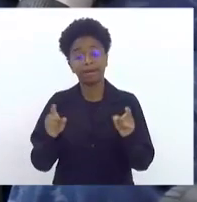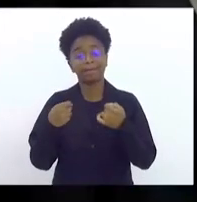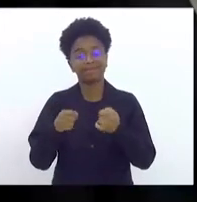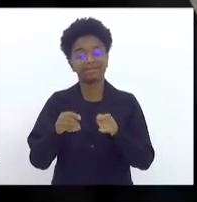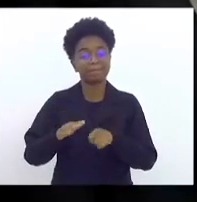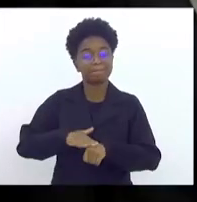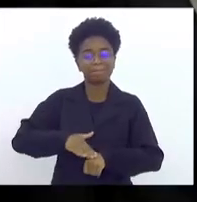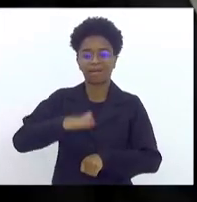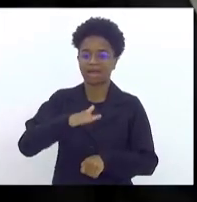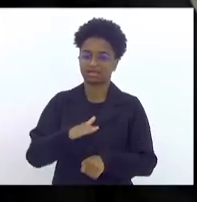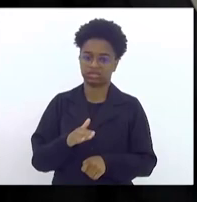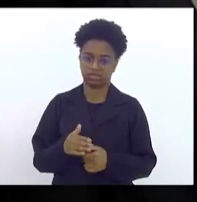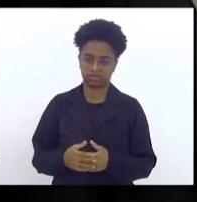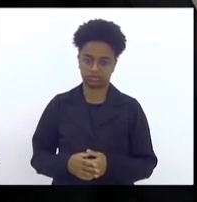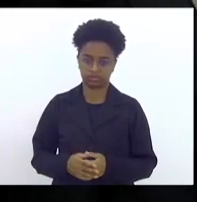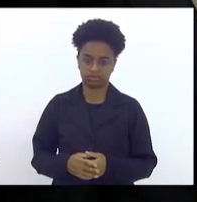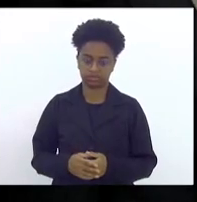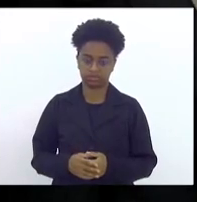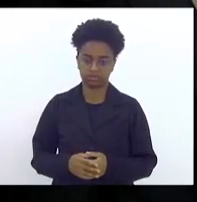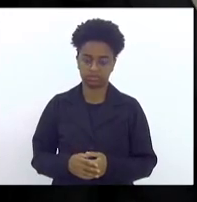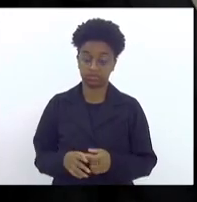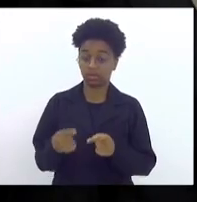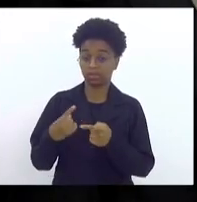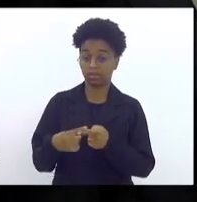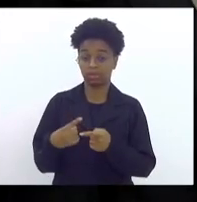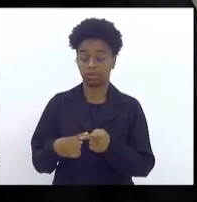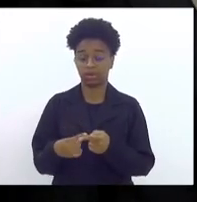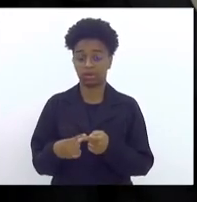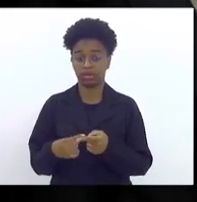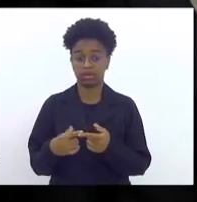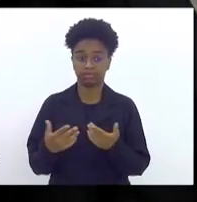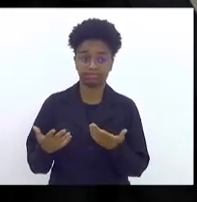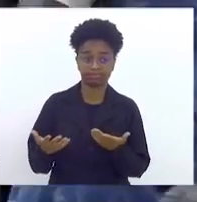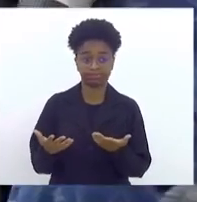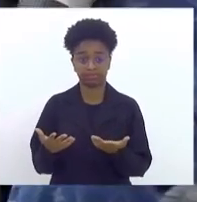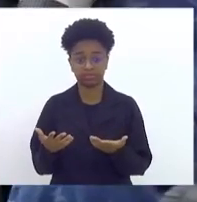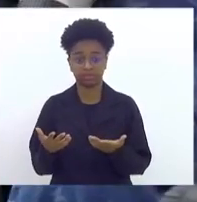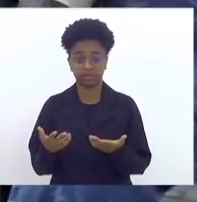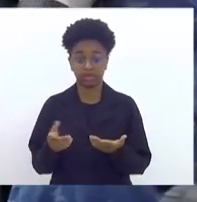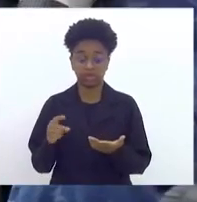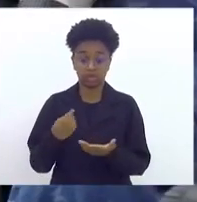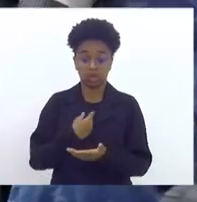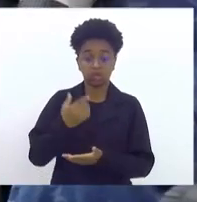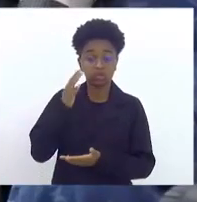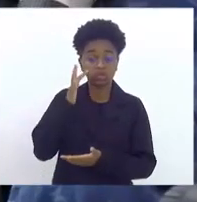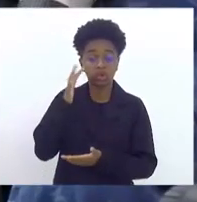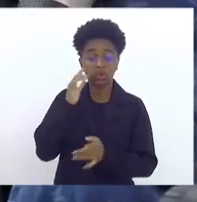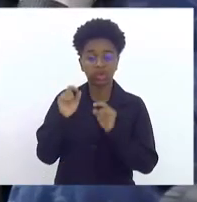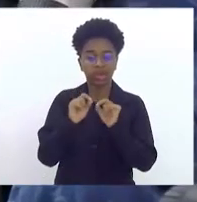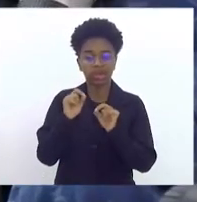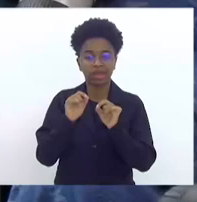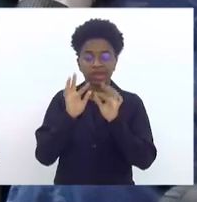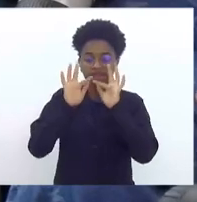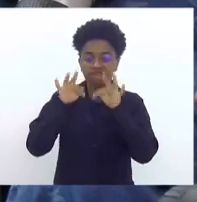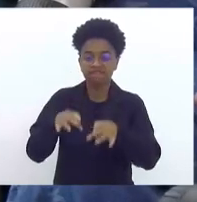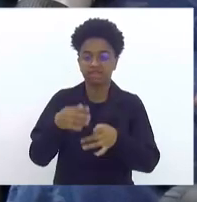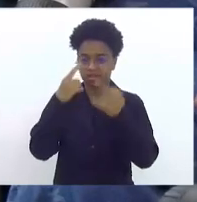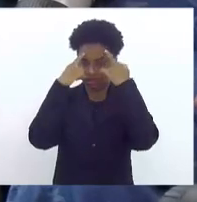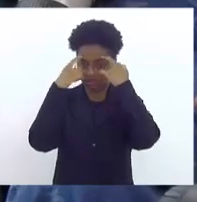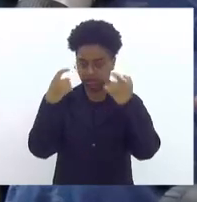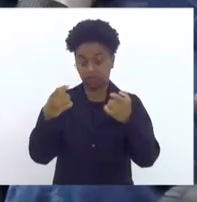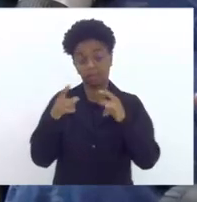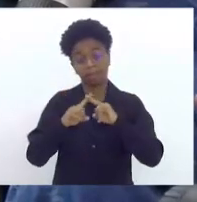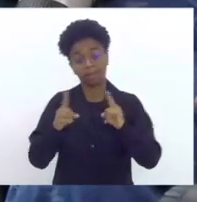mais para que de alguma forma né se o nosso sonho logo que é acabar com a violência mas